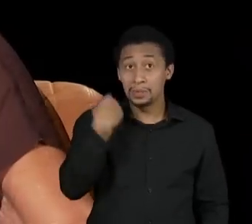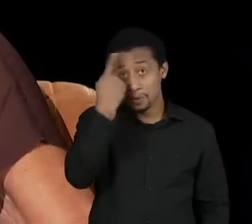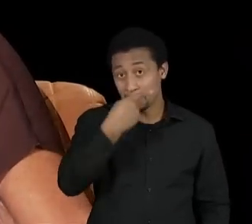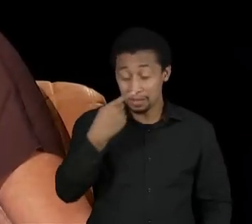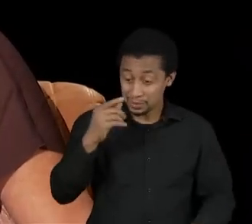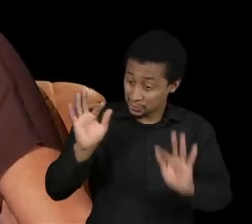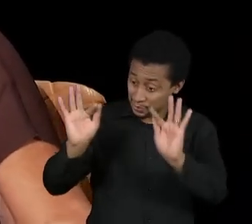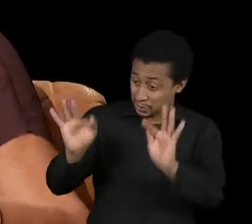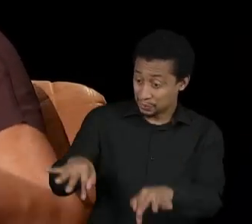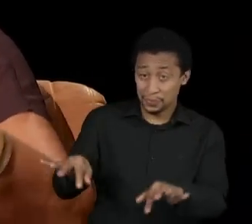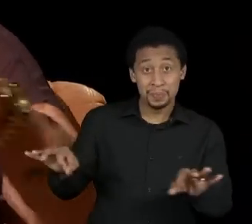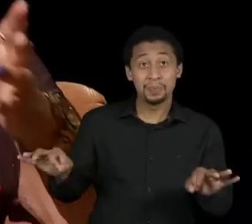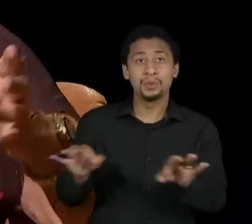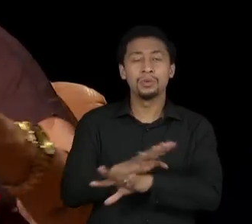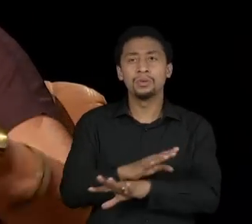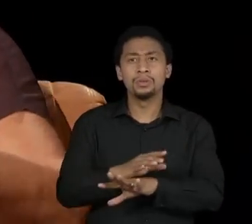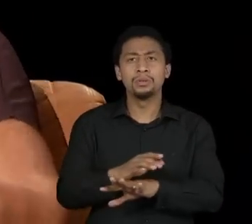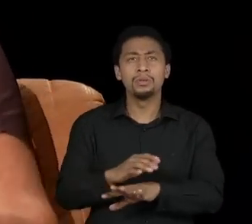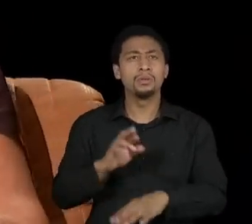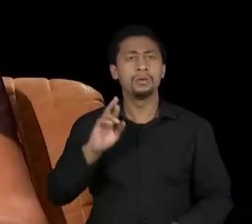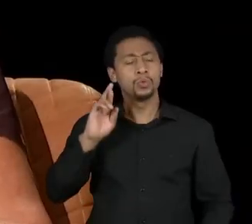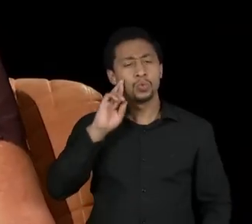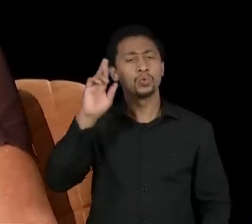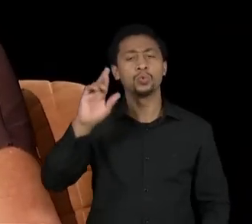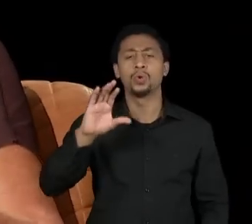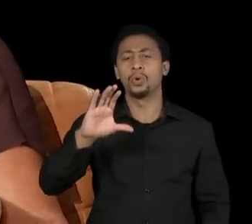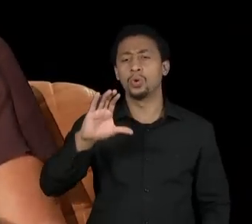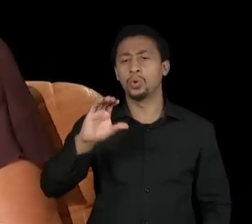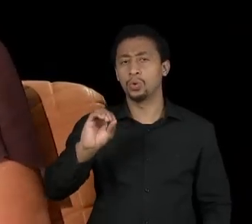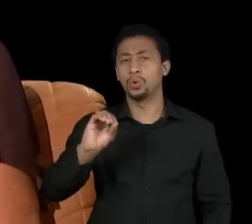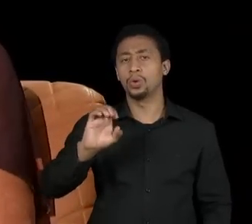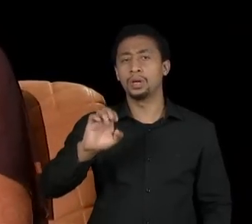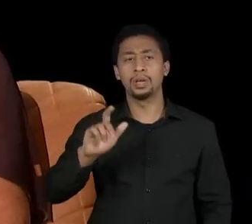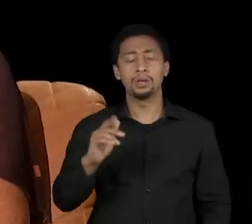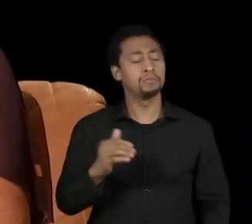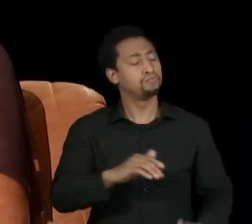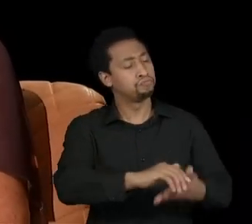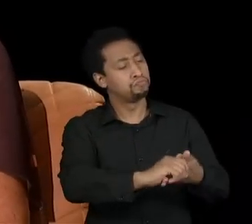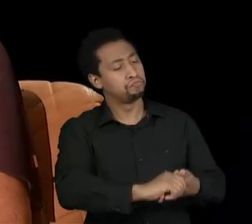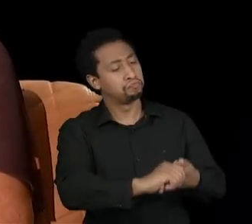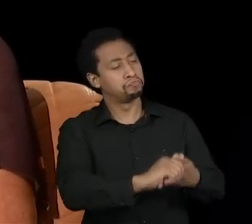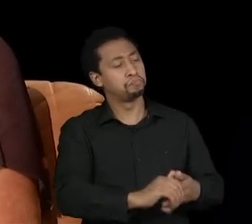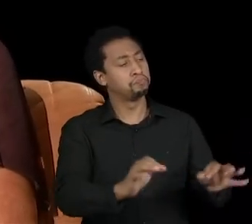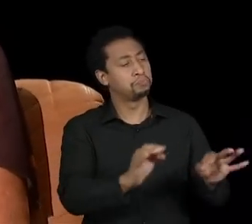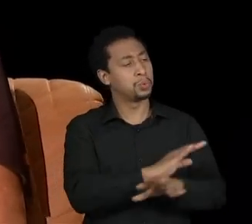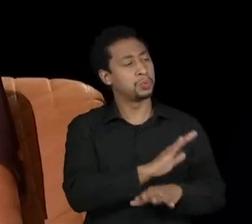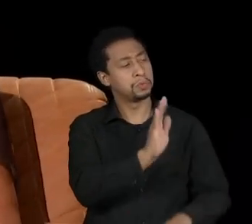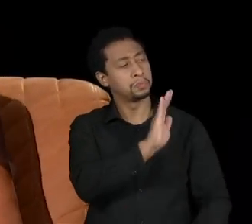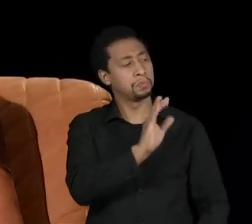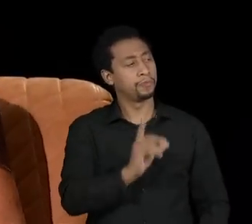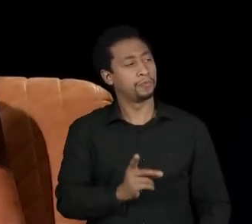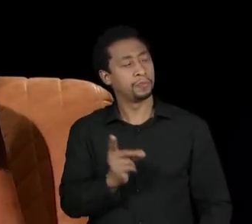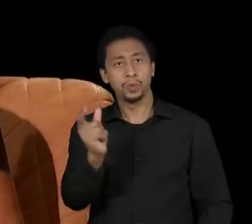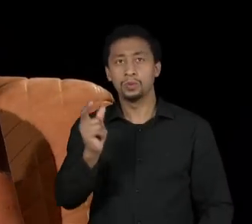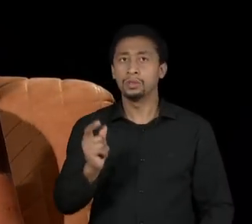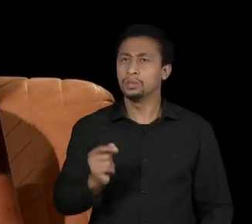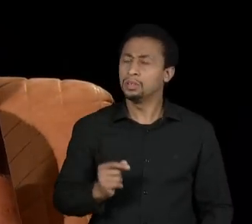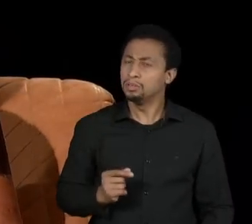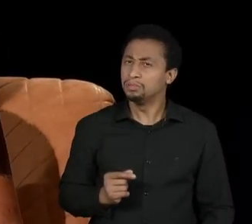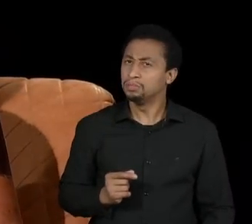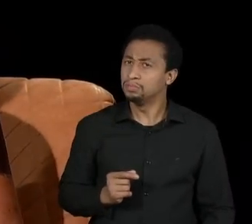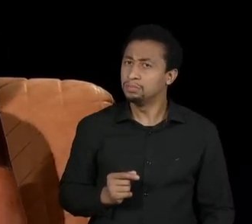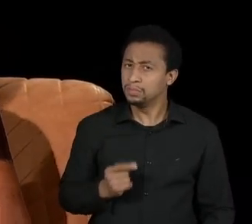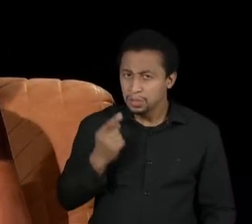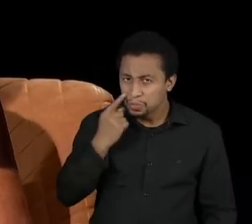Terminou. Doutor Coelho, ok, vamos embora. Aí eu cheguei e falei assim,